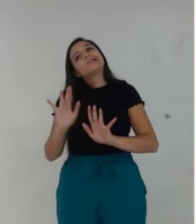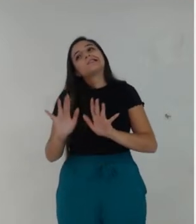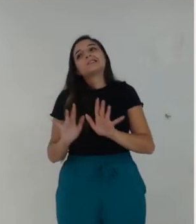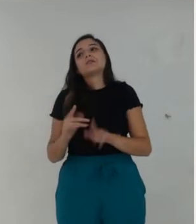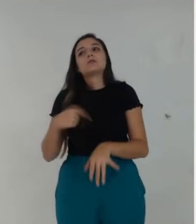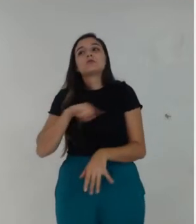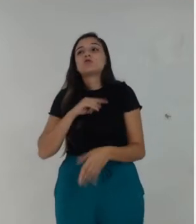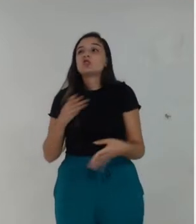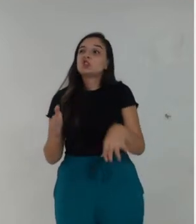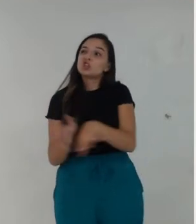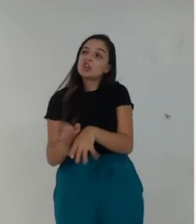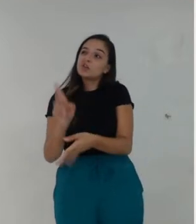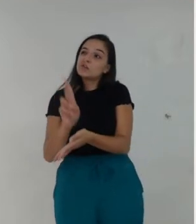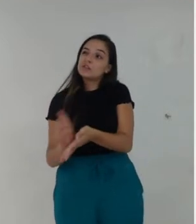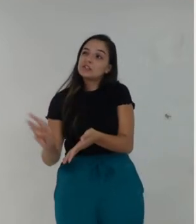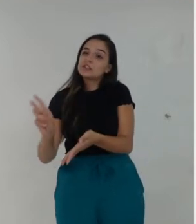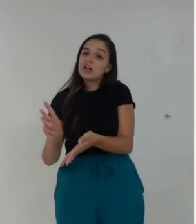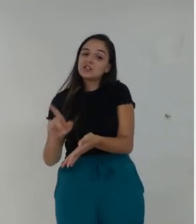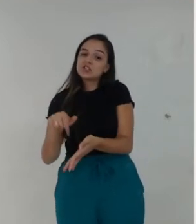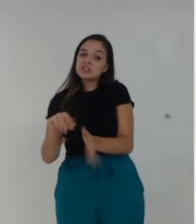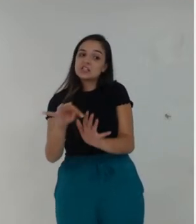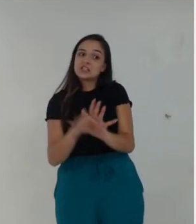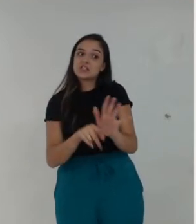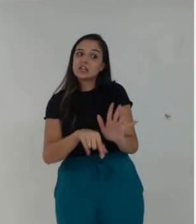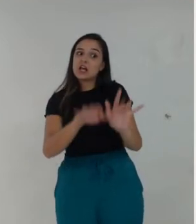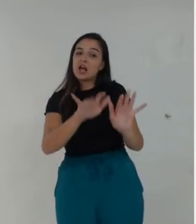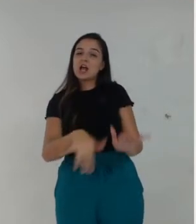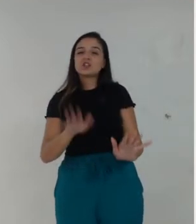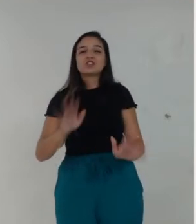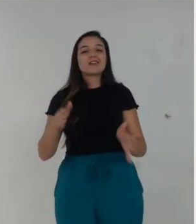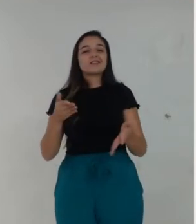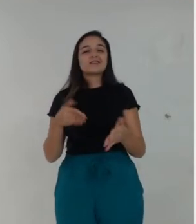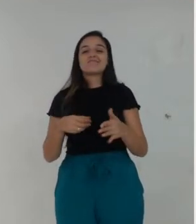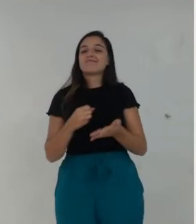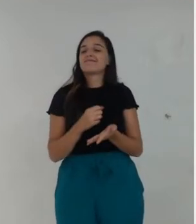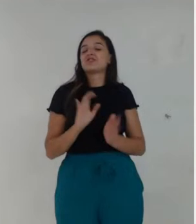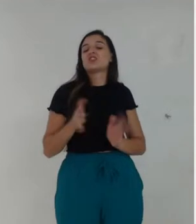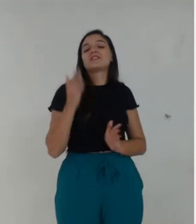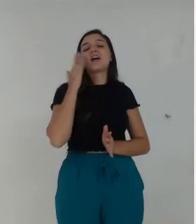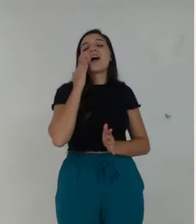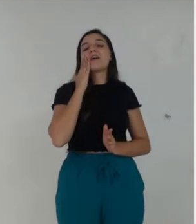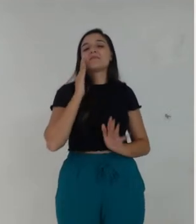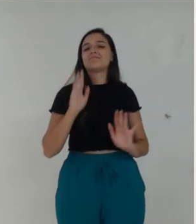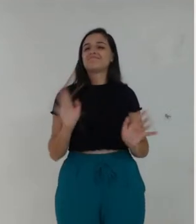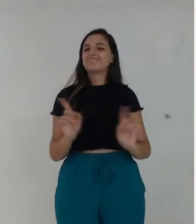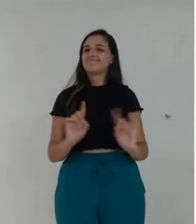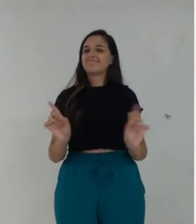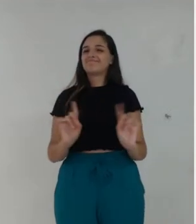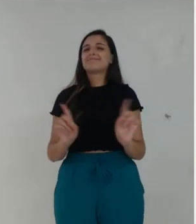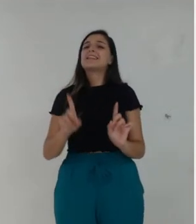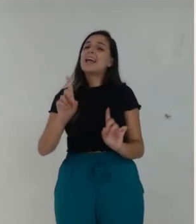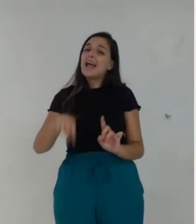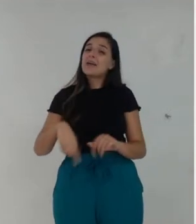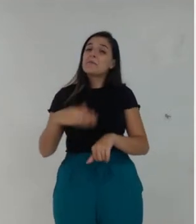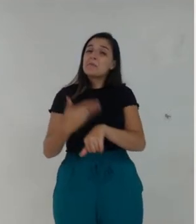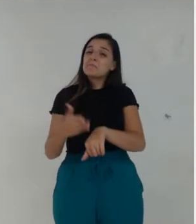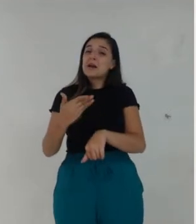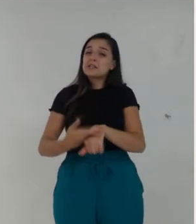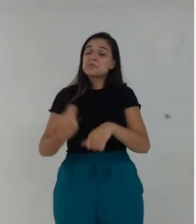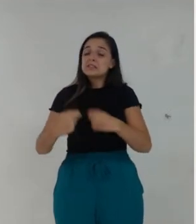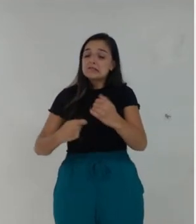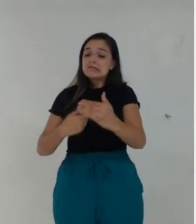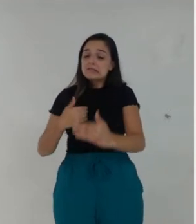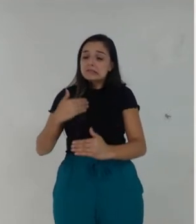universidade sabendo praticar esse gênero textual. E essa prática textual, ela precisa ser desenvolvida,